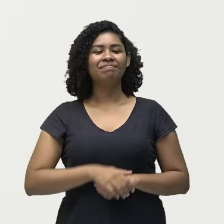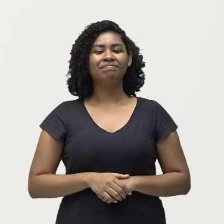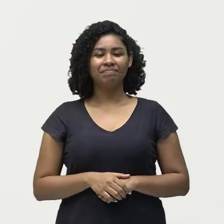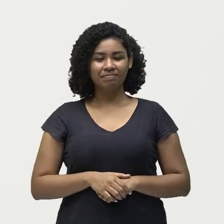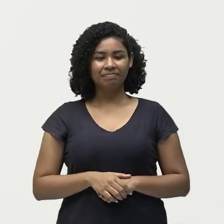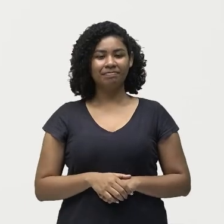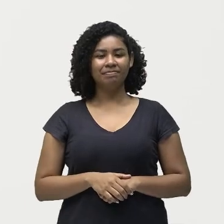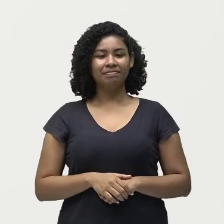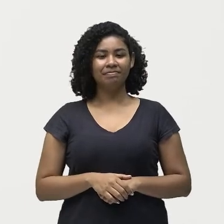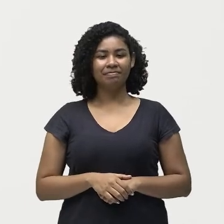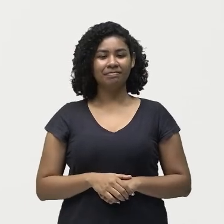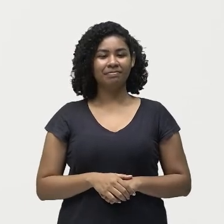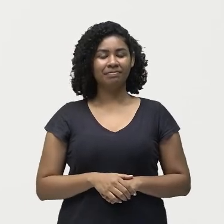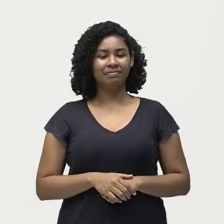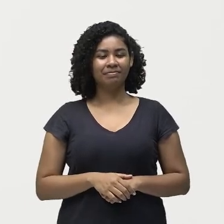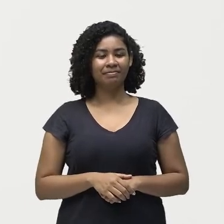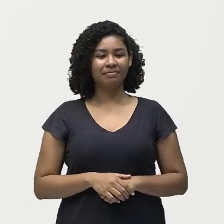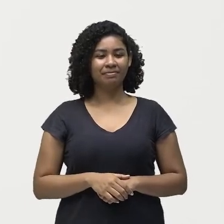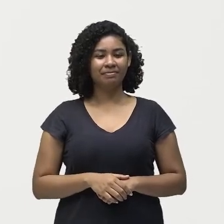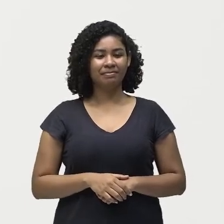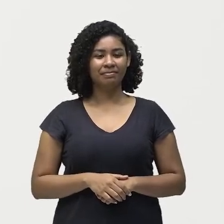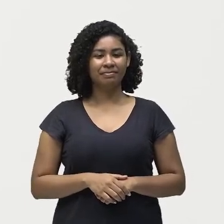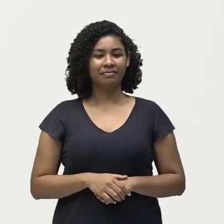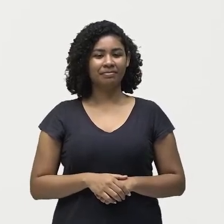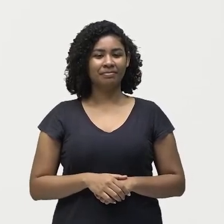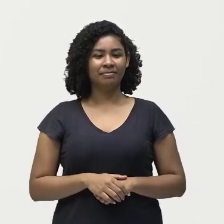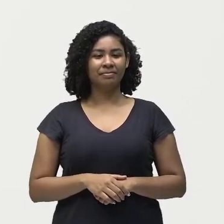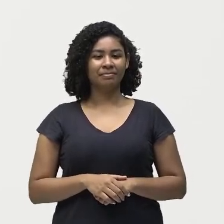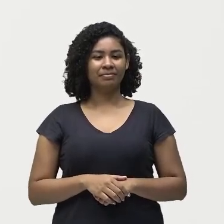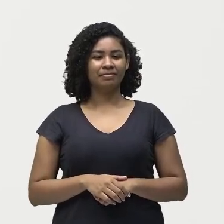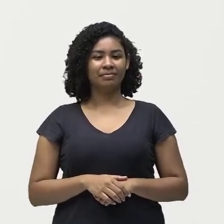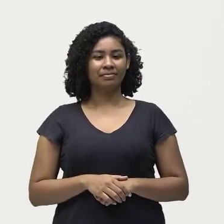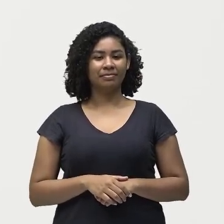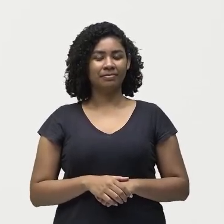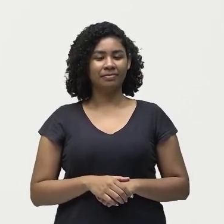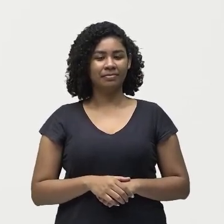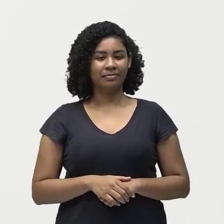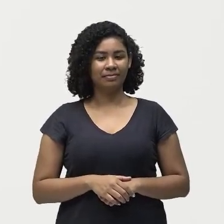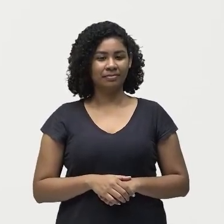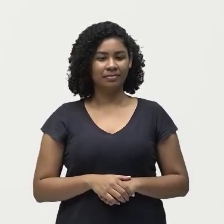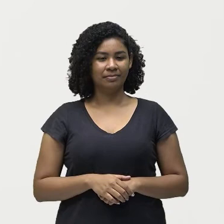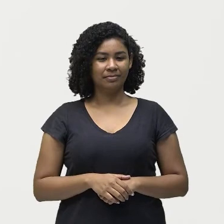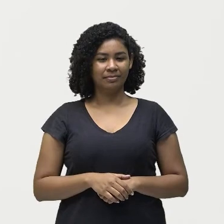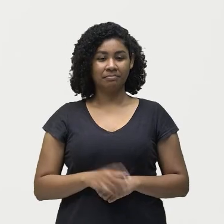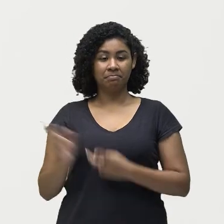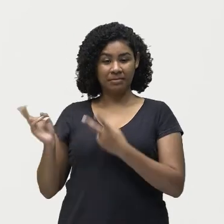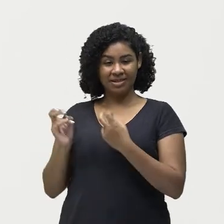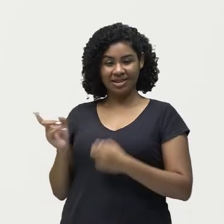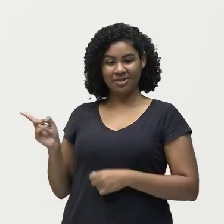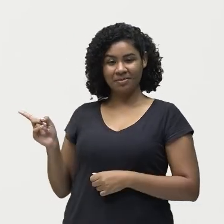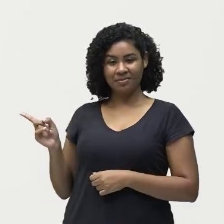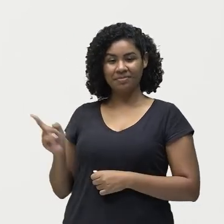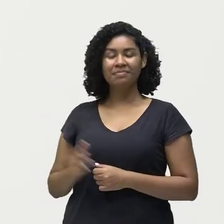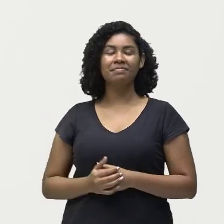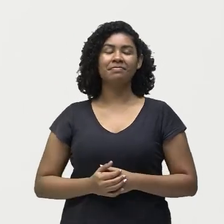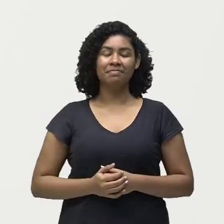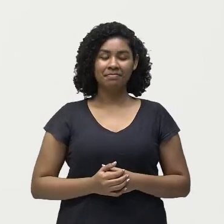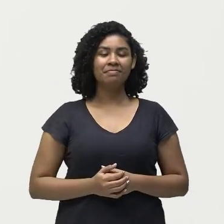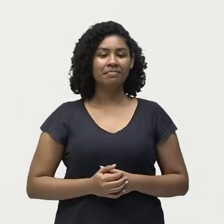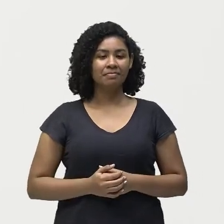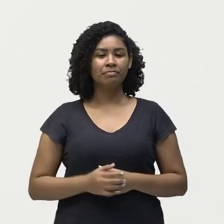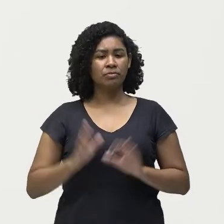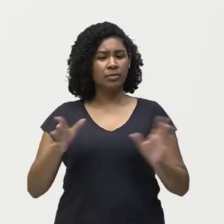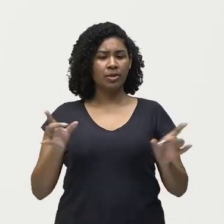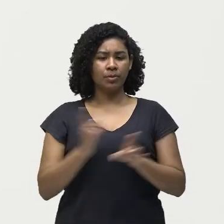consoante, o U uma vogal, bonitinho, e o N é uma consoante, CVC. Então ele já se encaixa